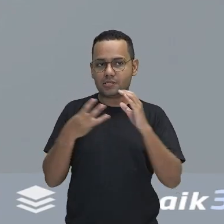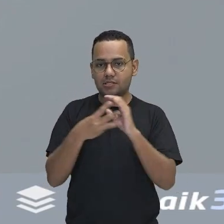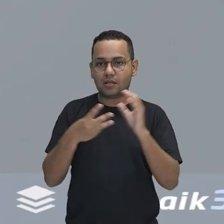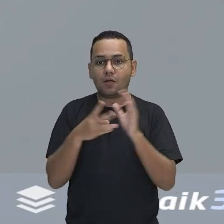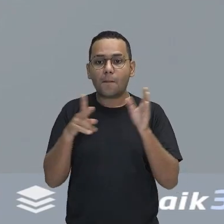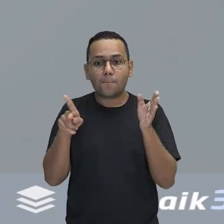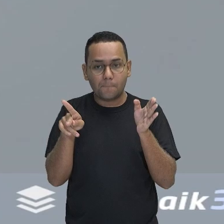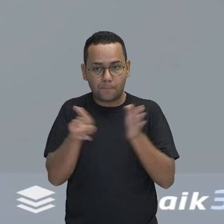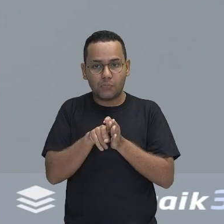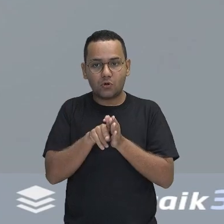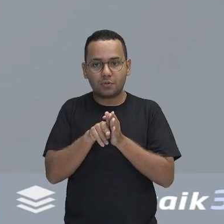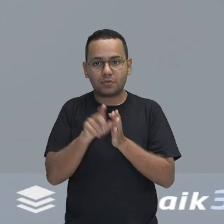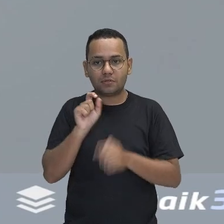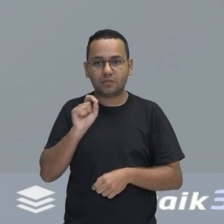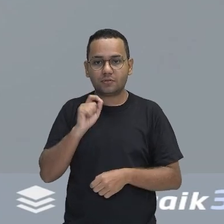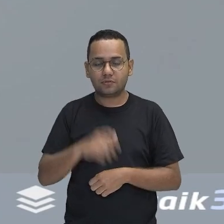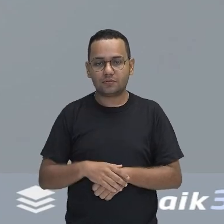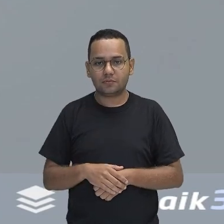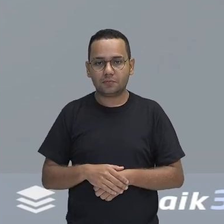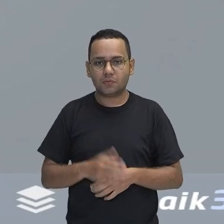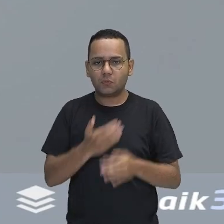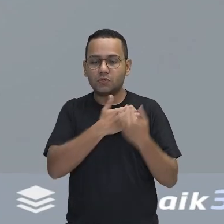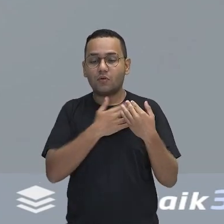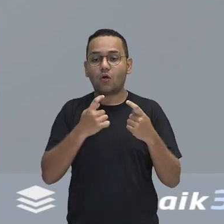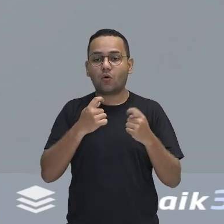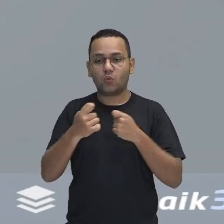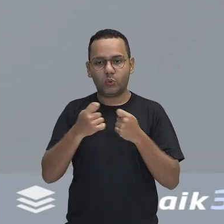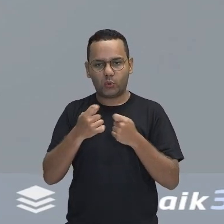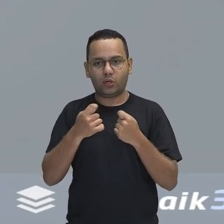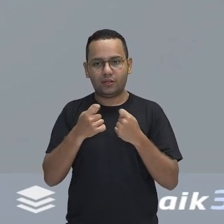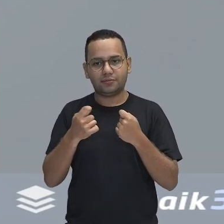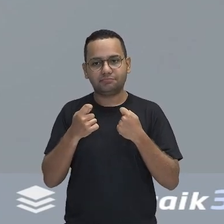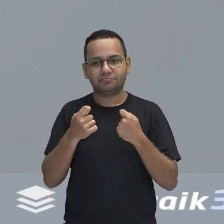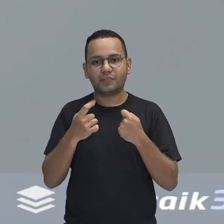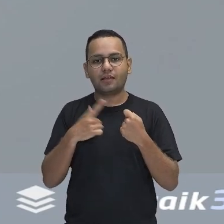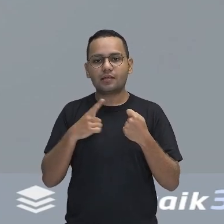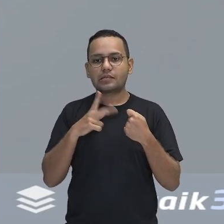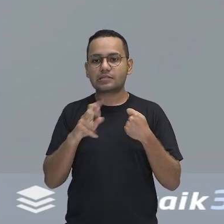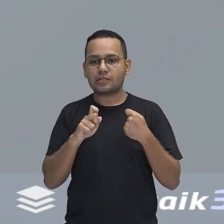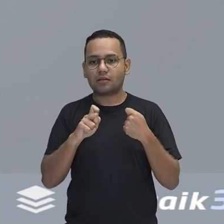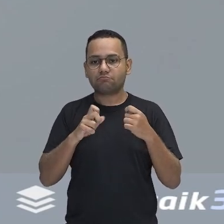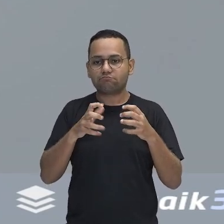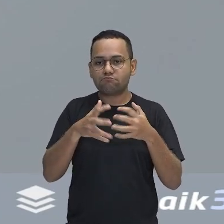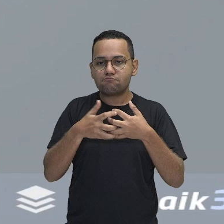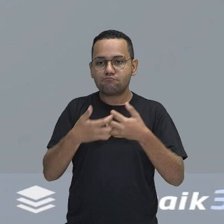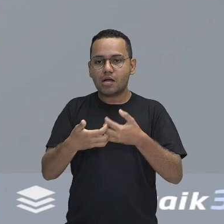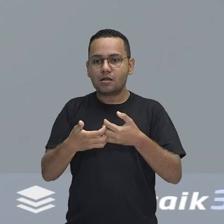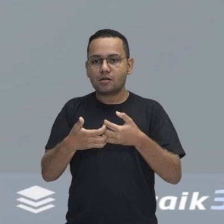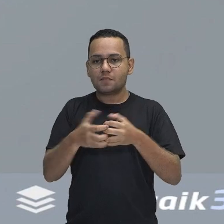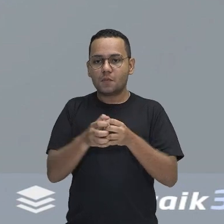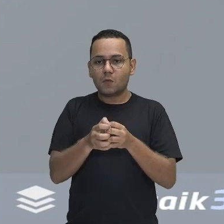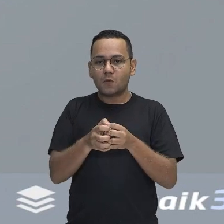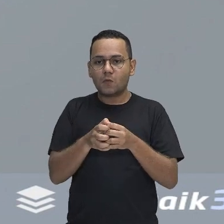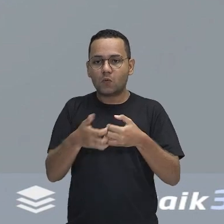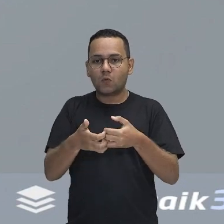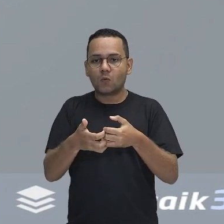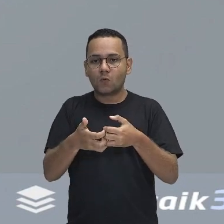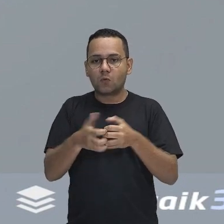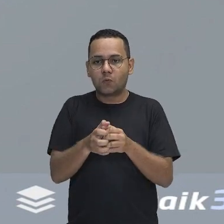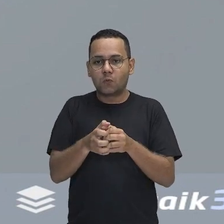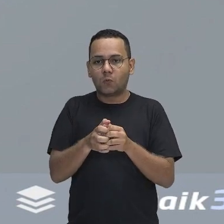que tem como função controlar essa arritmia, essa contração do nosso